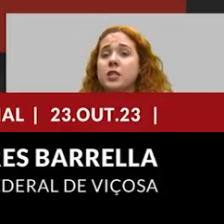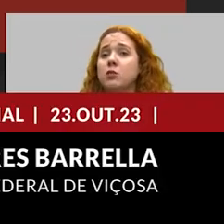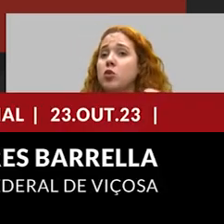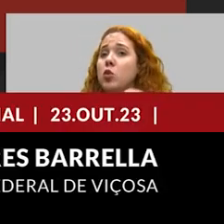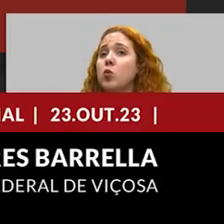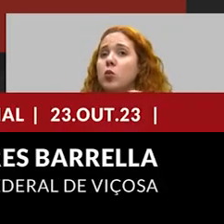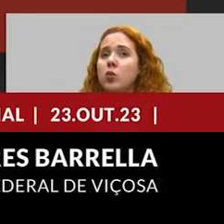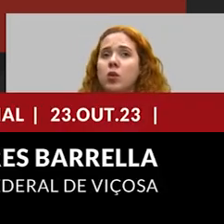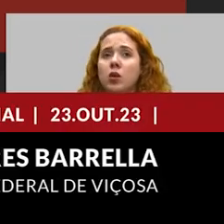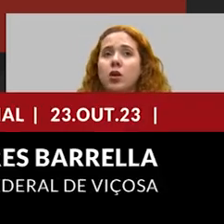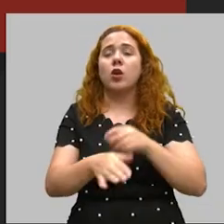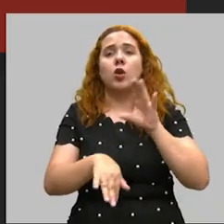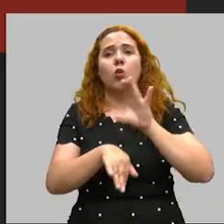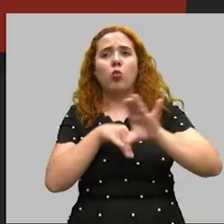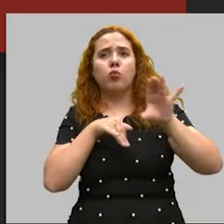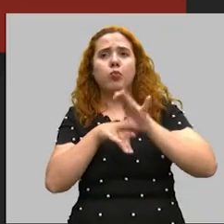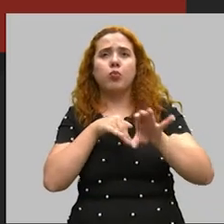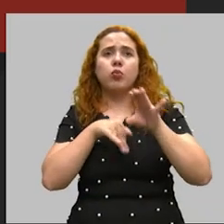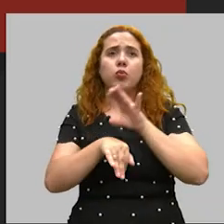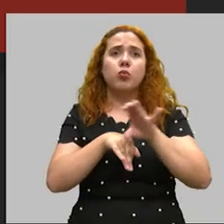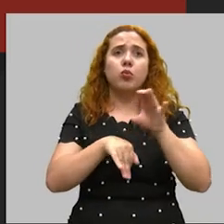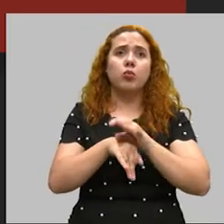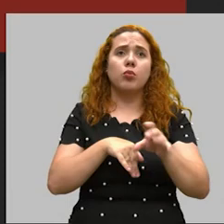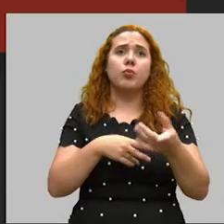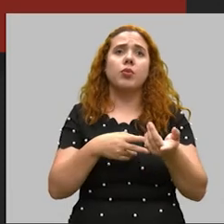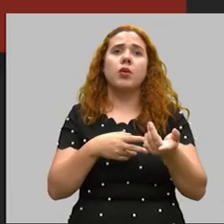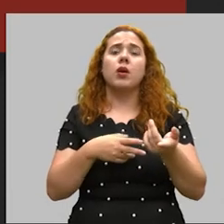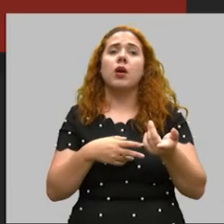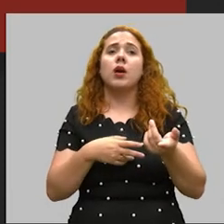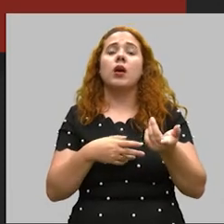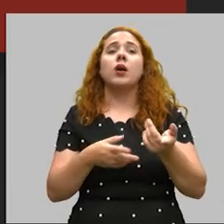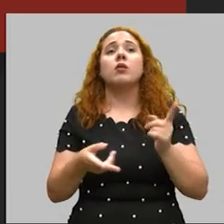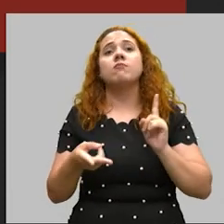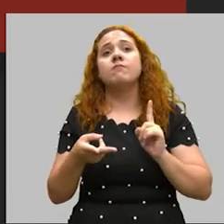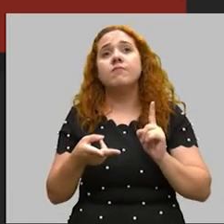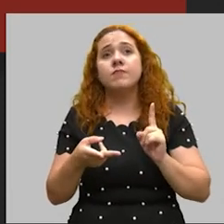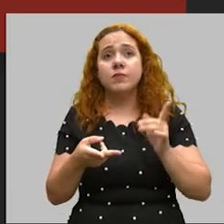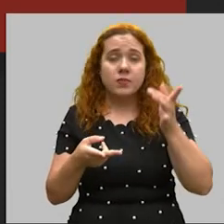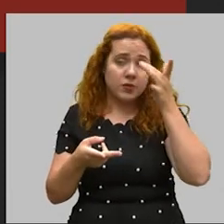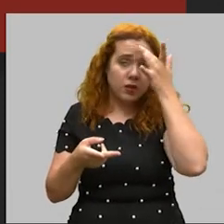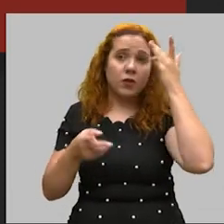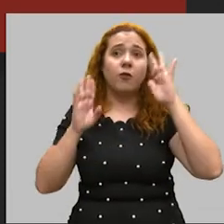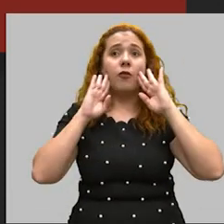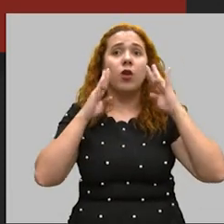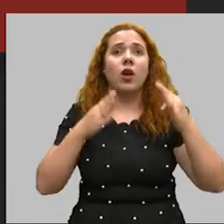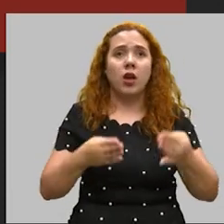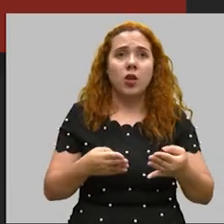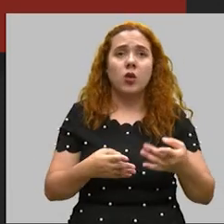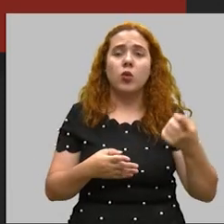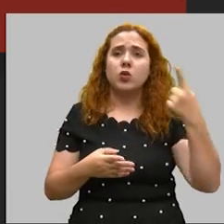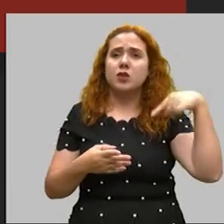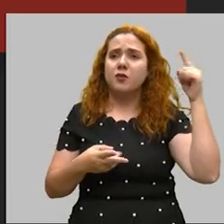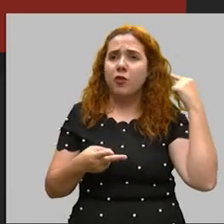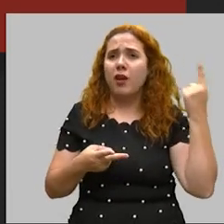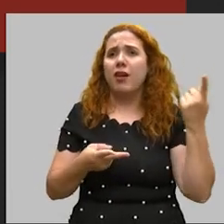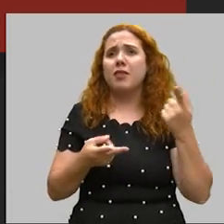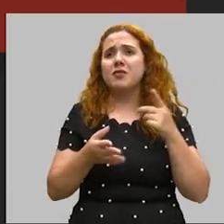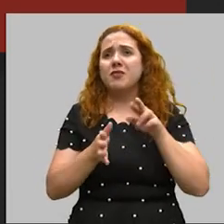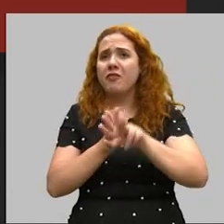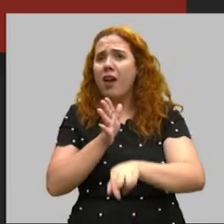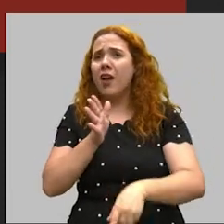para cursos de alternância para realmente que ten um agrônomo formado em alternância para aquela realidade o advogado várias